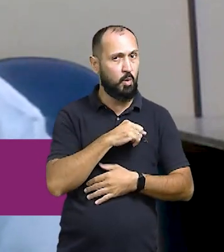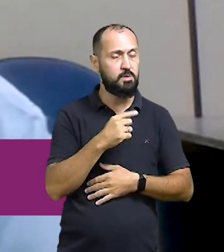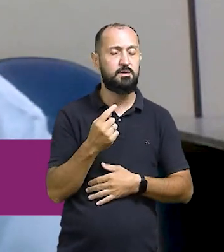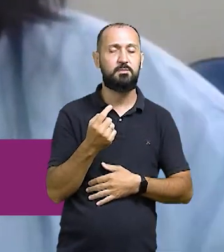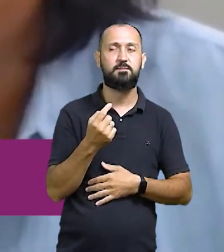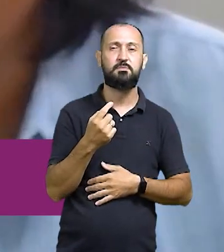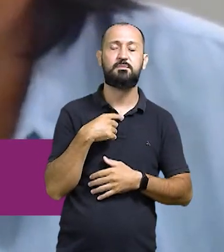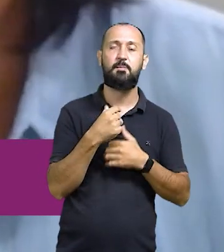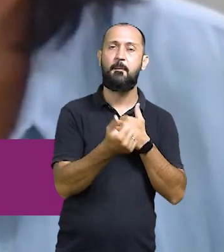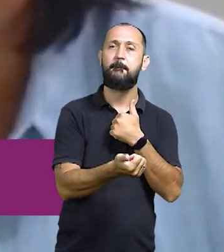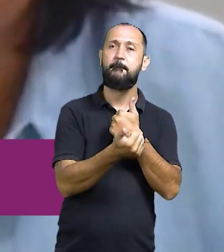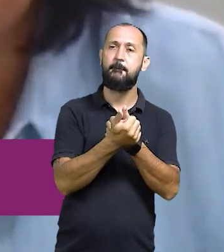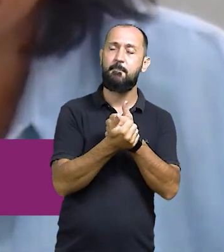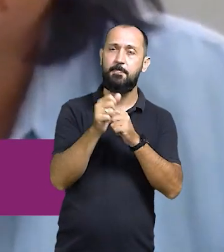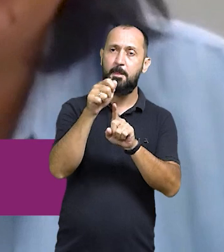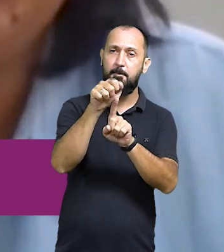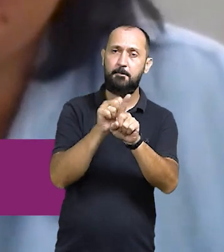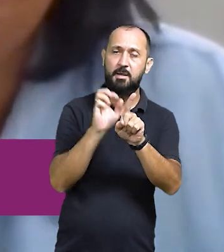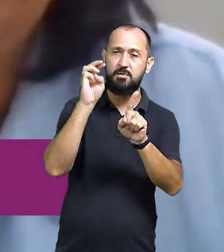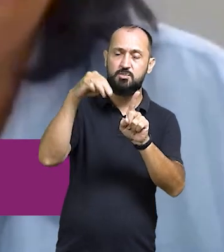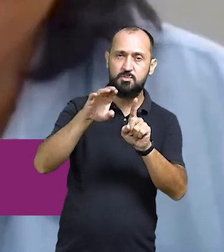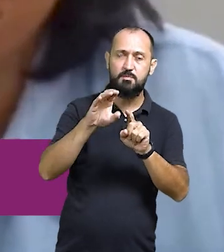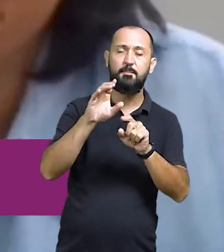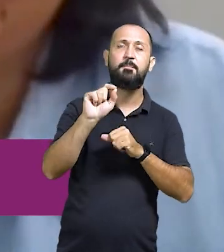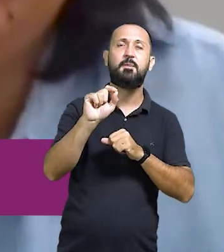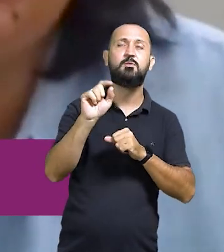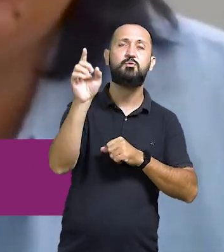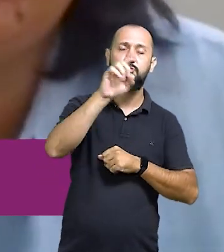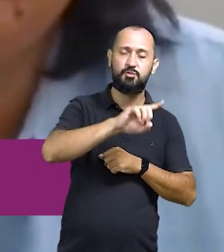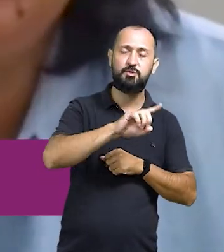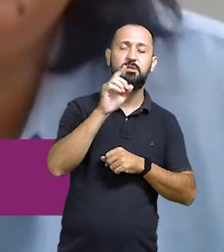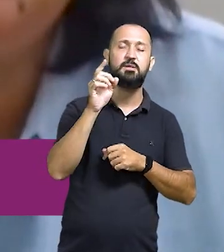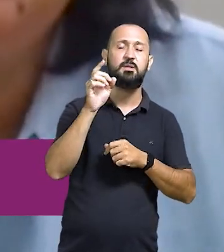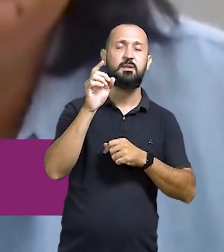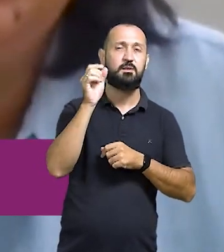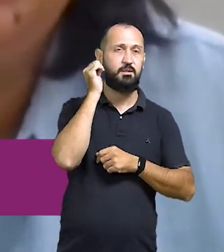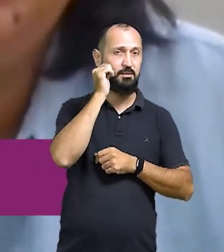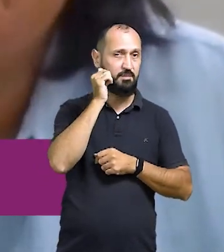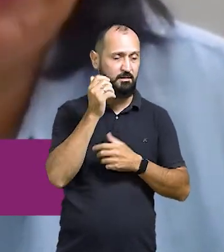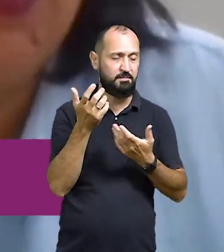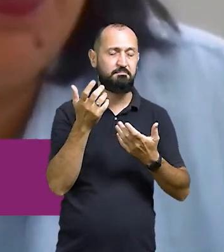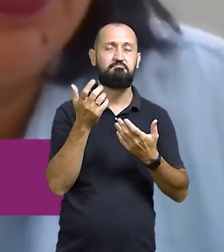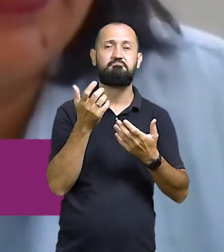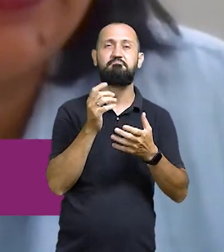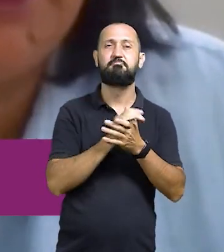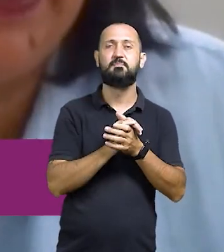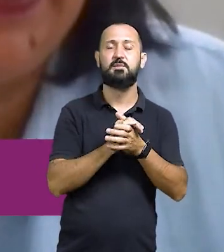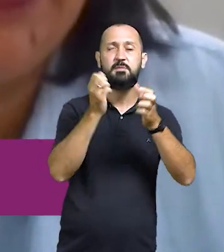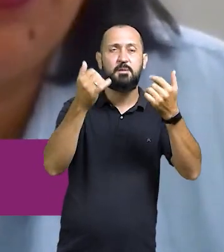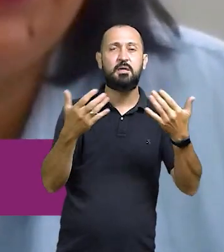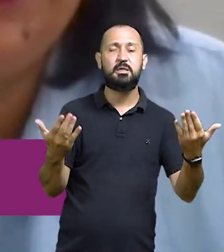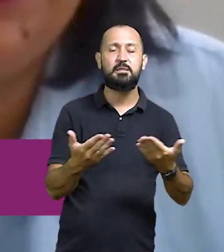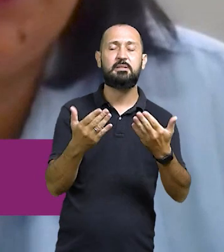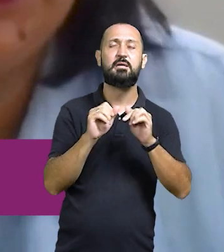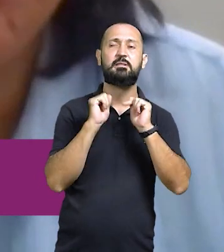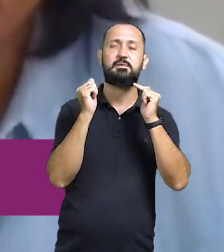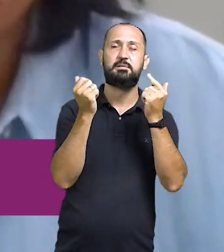assassinada. E ela grava um vídeo, ela consegue divulgar esse vídeo, e aí que a ajuda chega. Então,